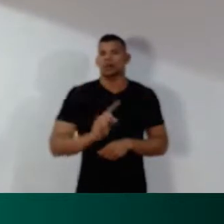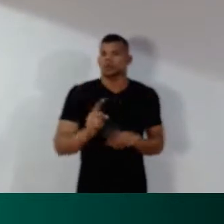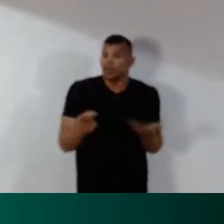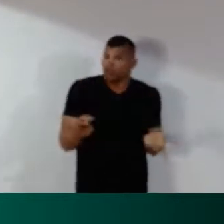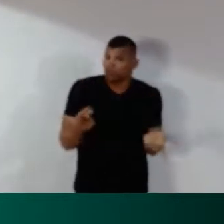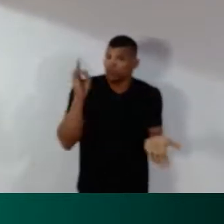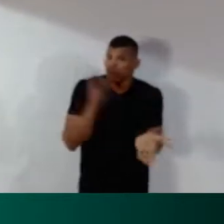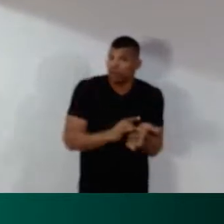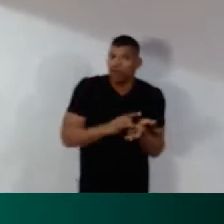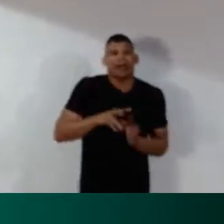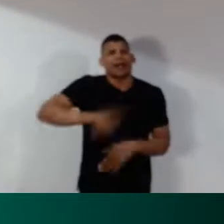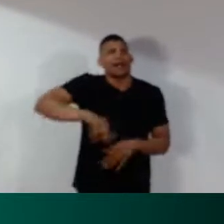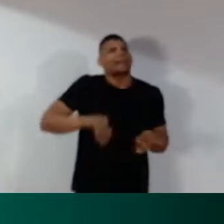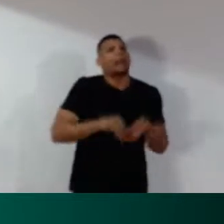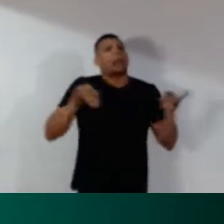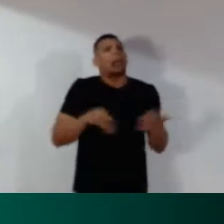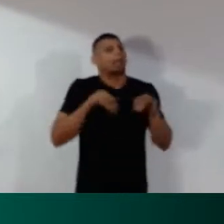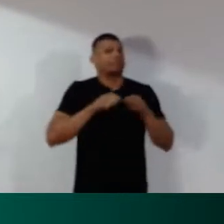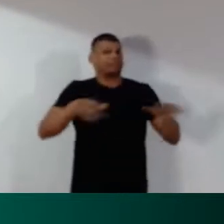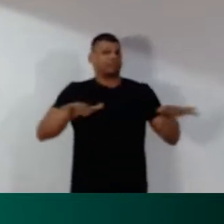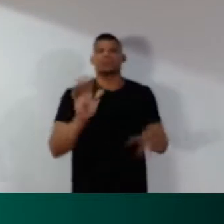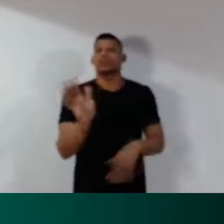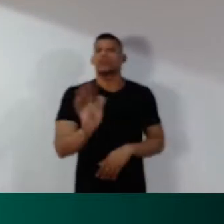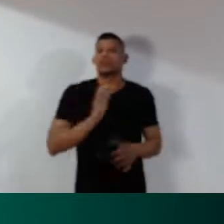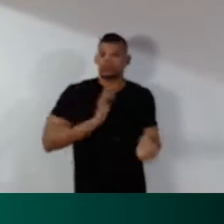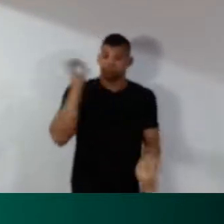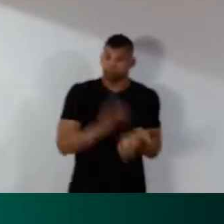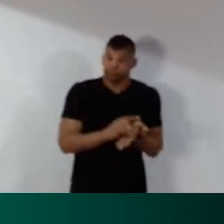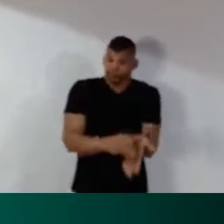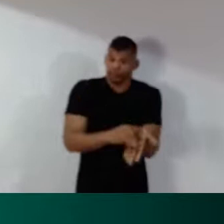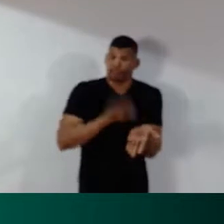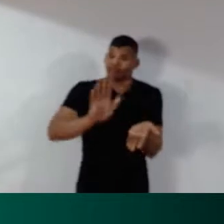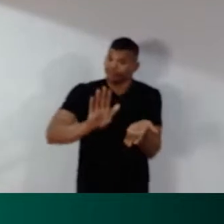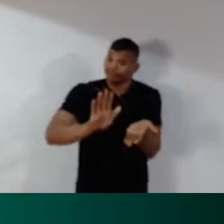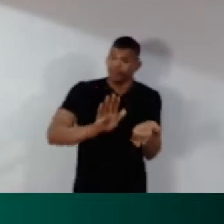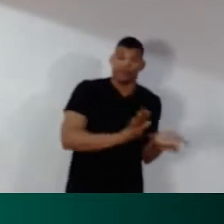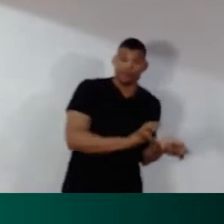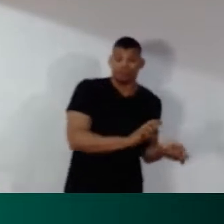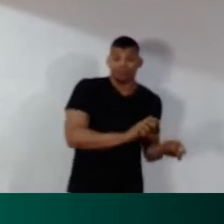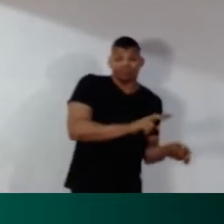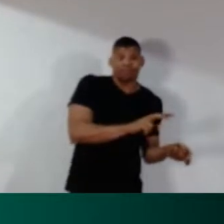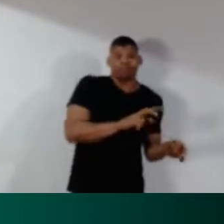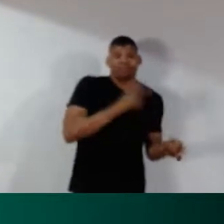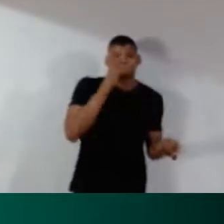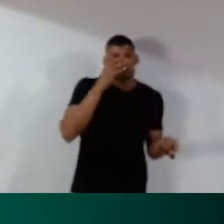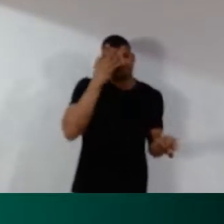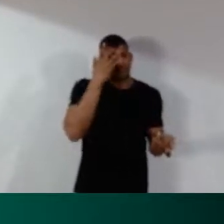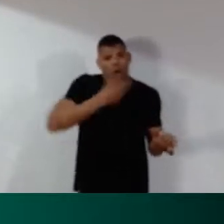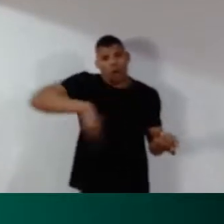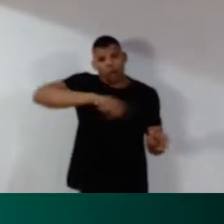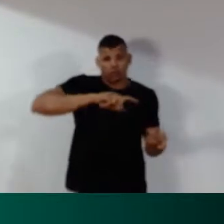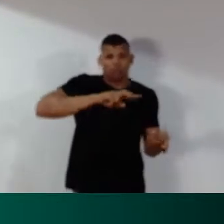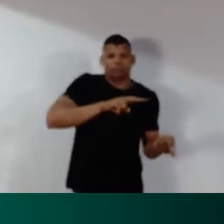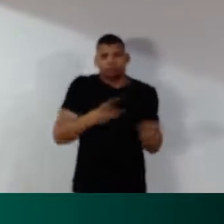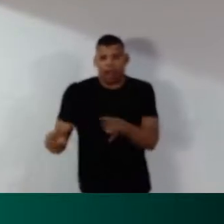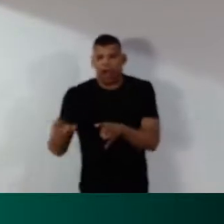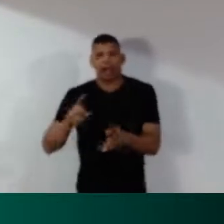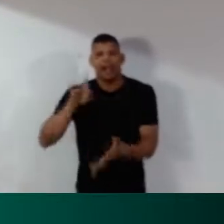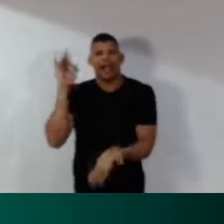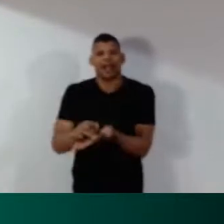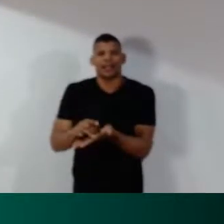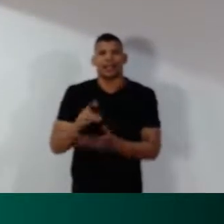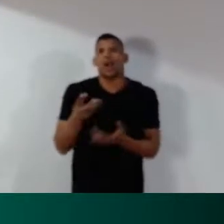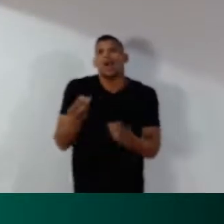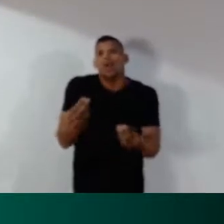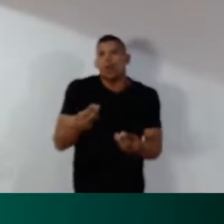e é real não é no E aí por isso como é que a gente traduz isso para realidade porque às vezes está no nossos olhos tá no